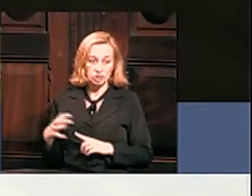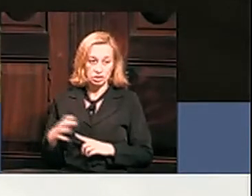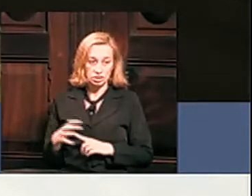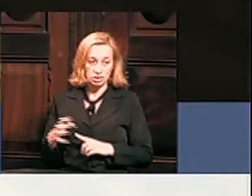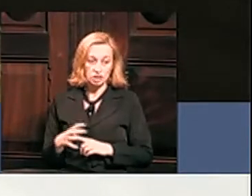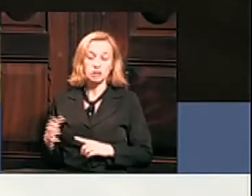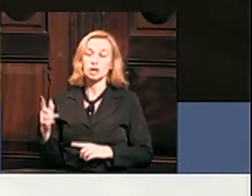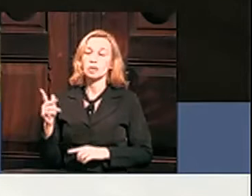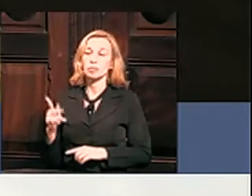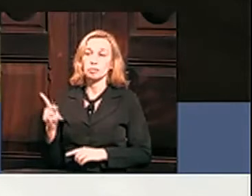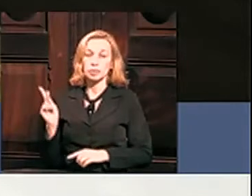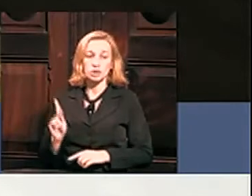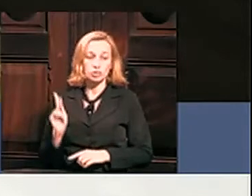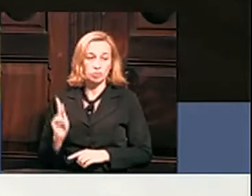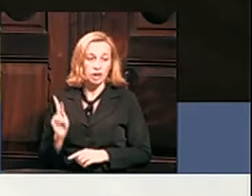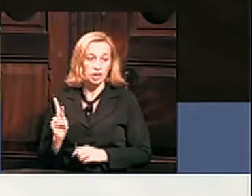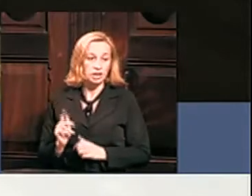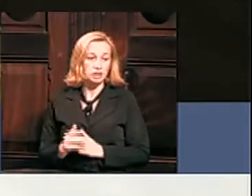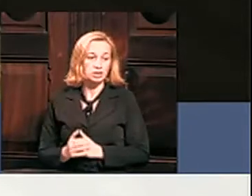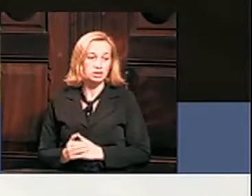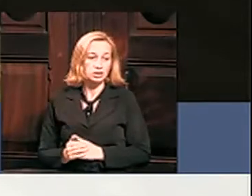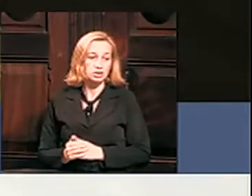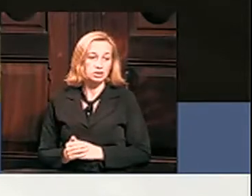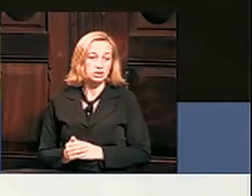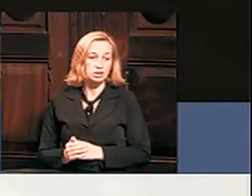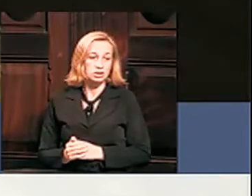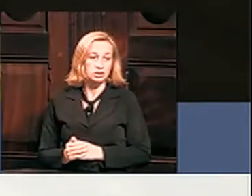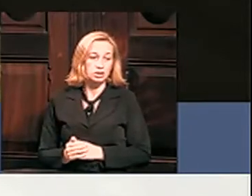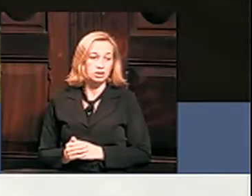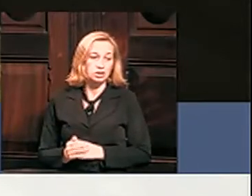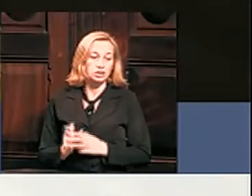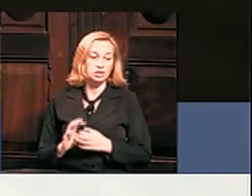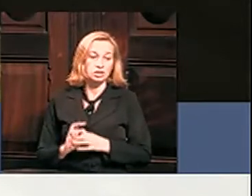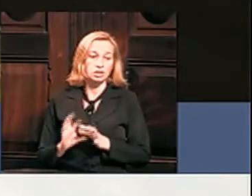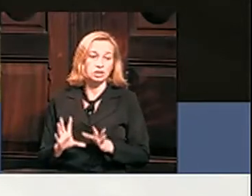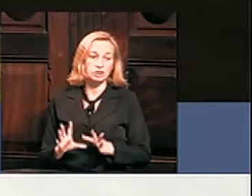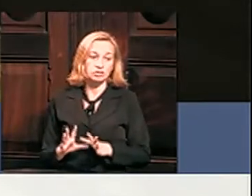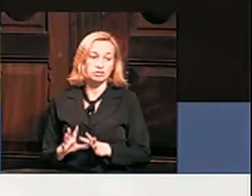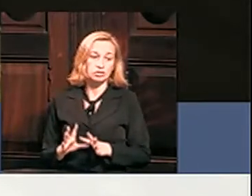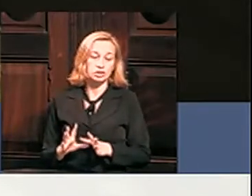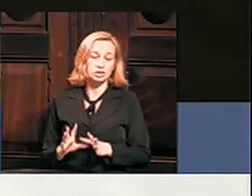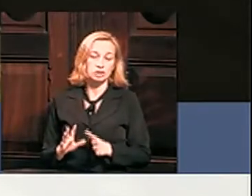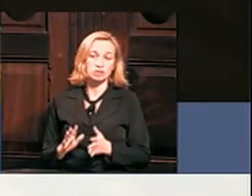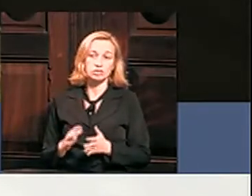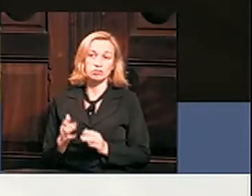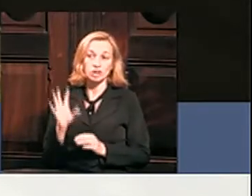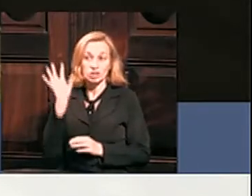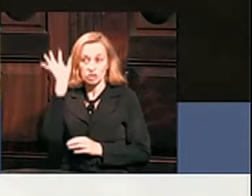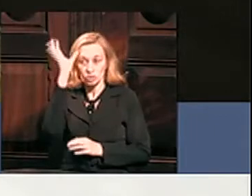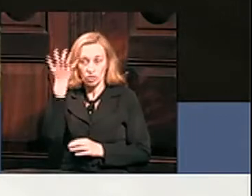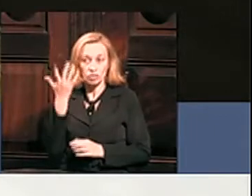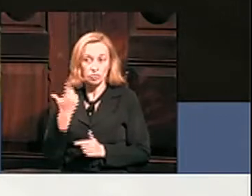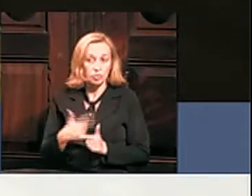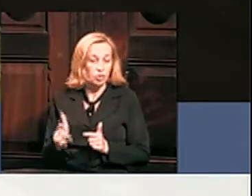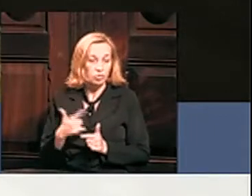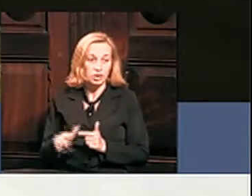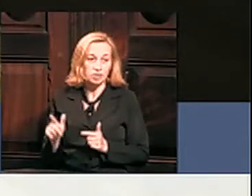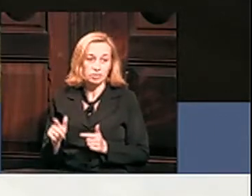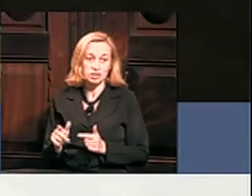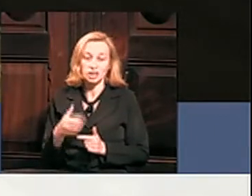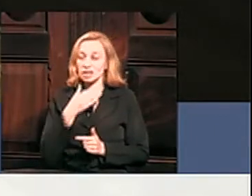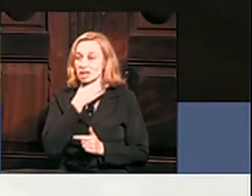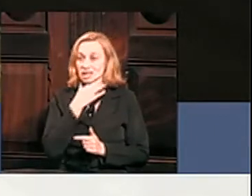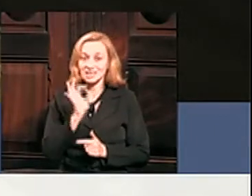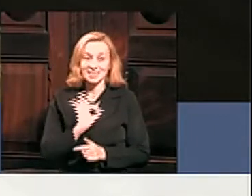da Petrobras, deixar no livre mercado, não resolve o problema dessa crise